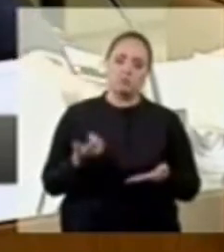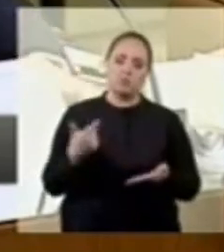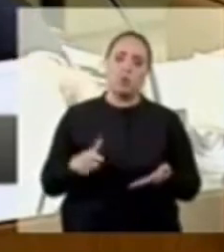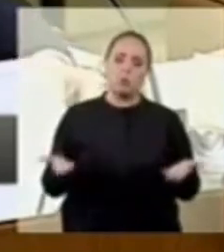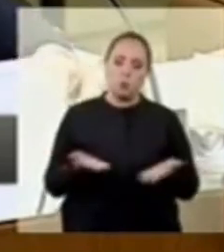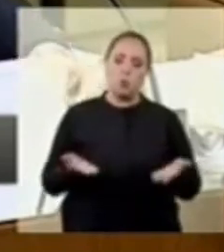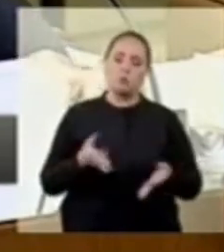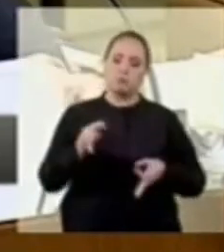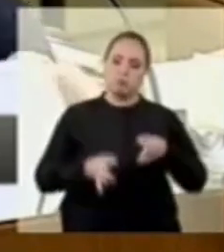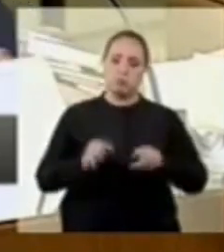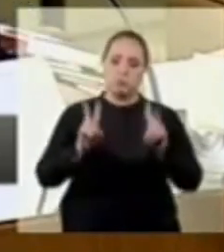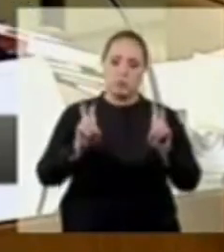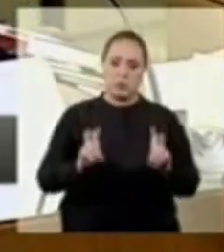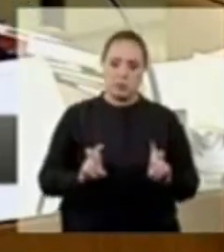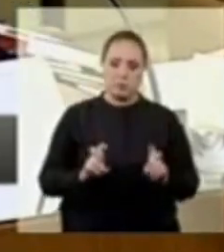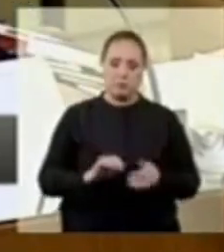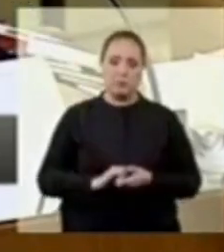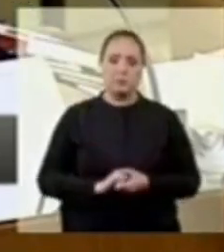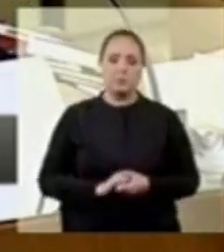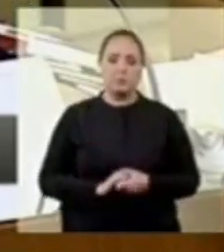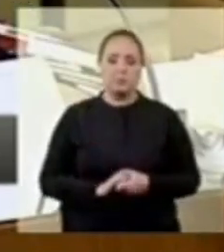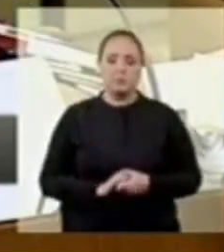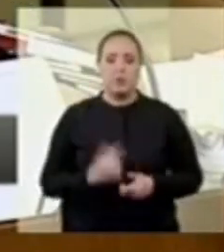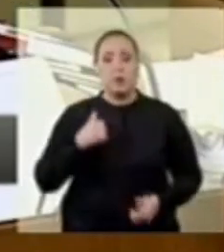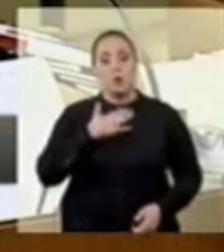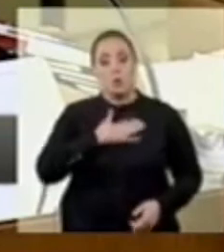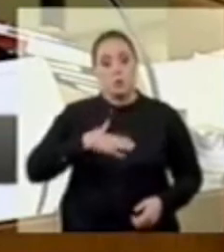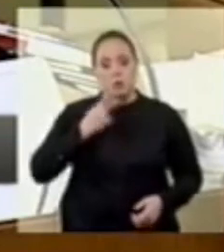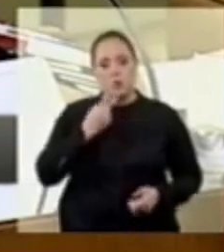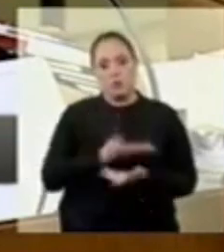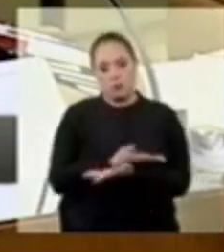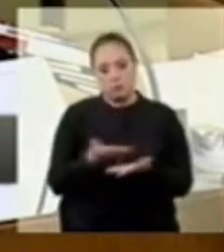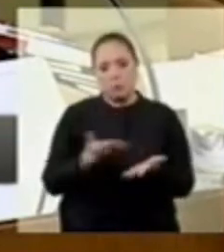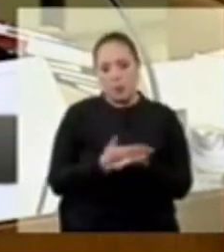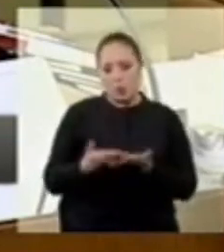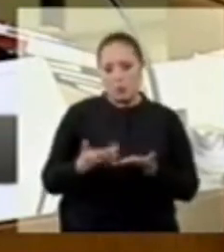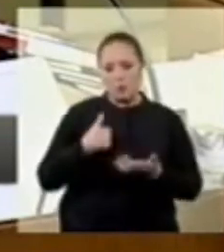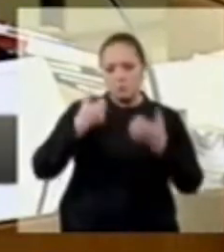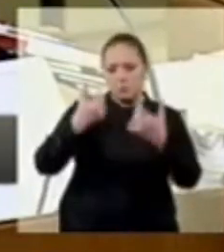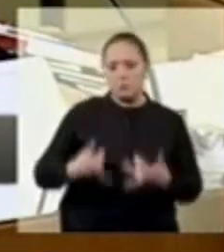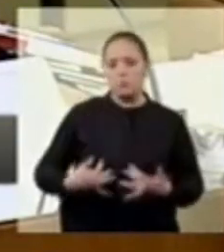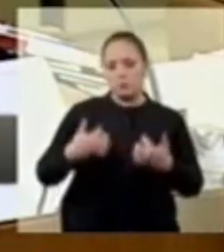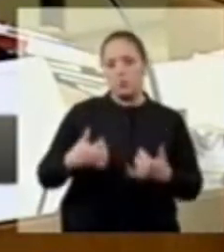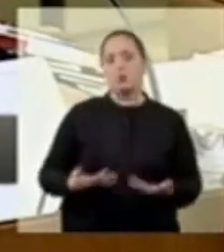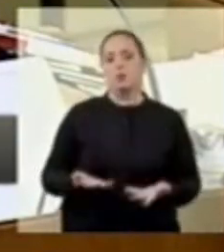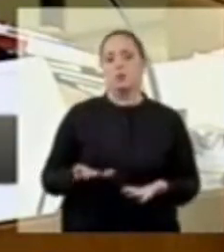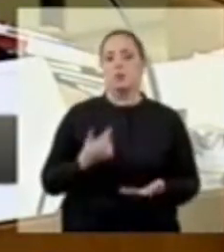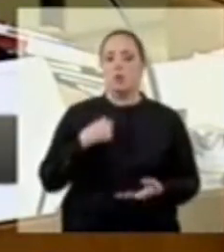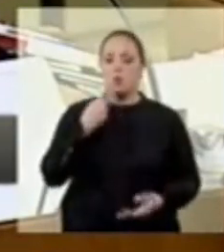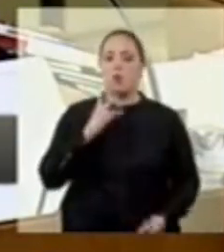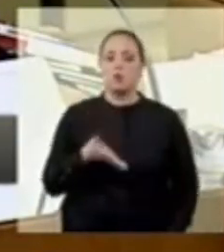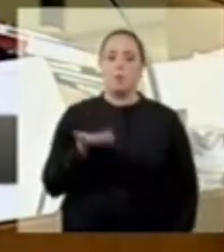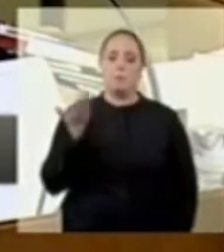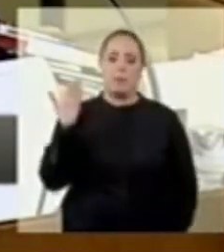tratando do conhecimento gostaria de dizer logo de início como disse na sessão passada